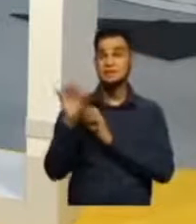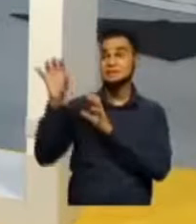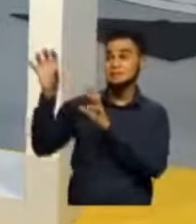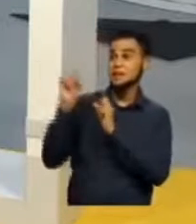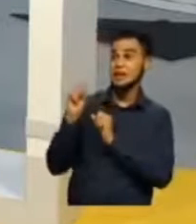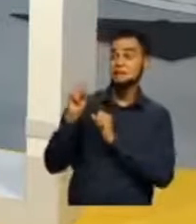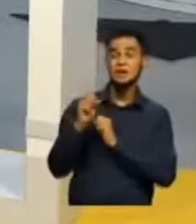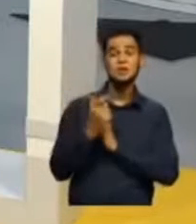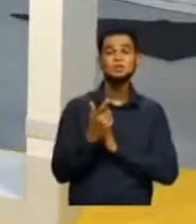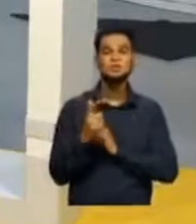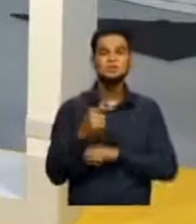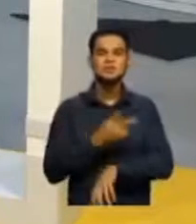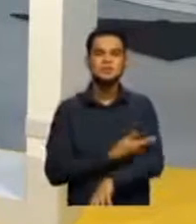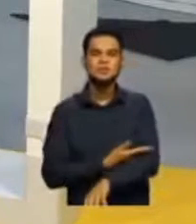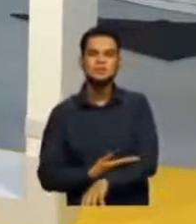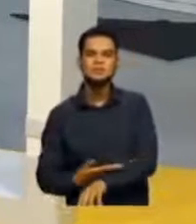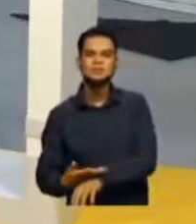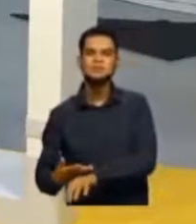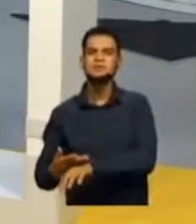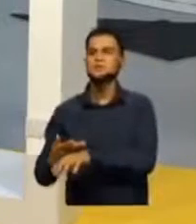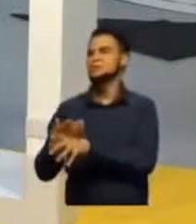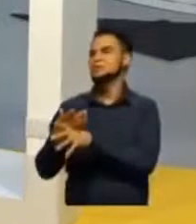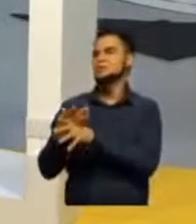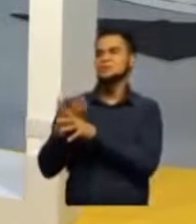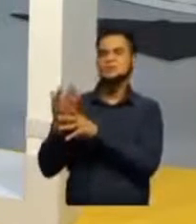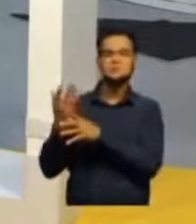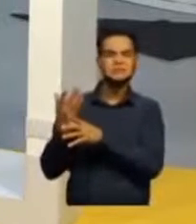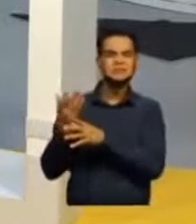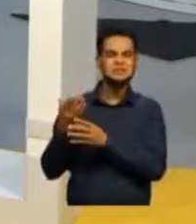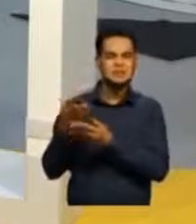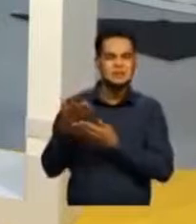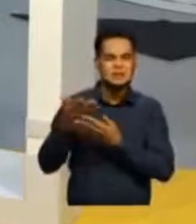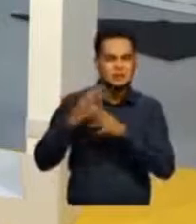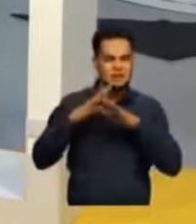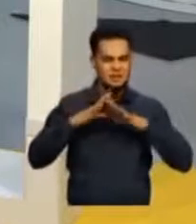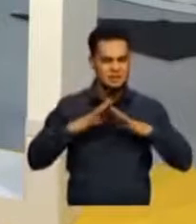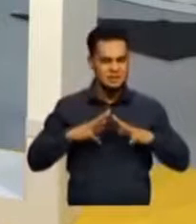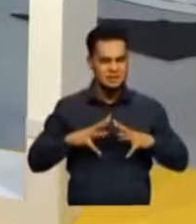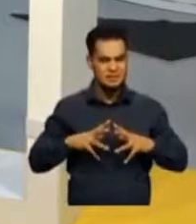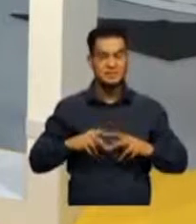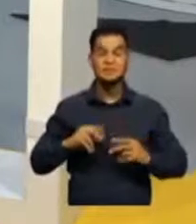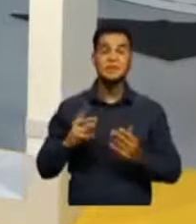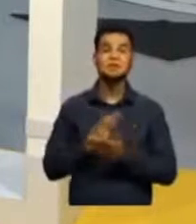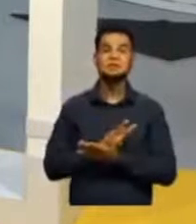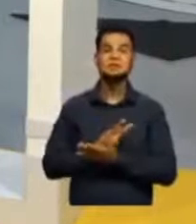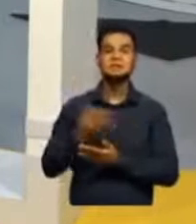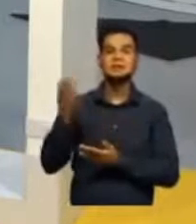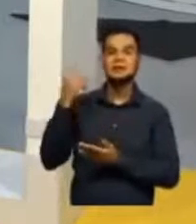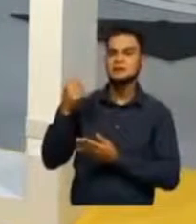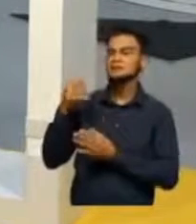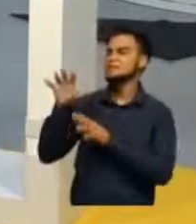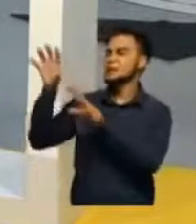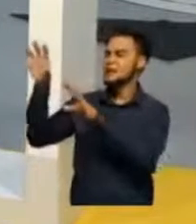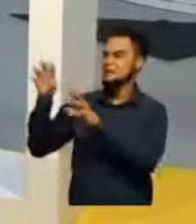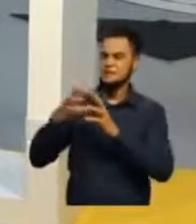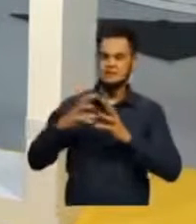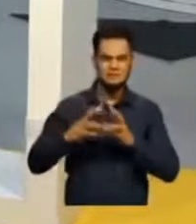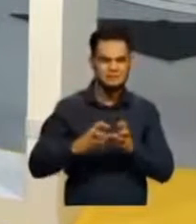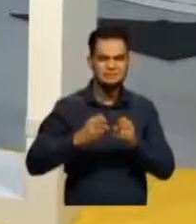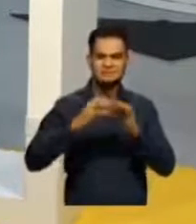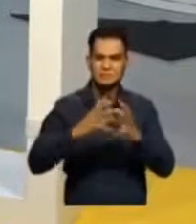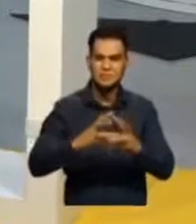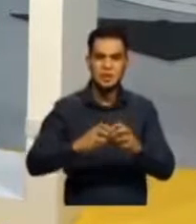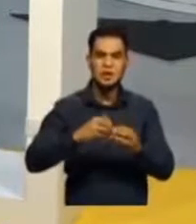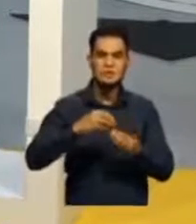assim. Ao processar então aquele açaí ou aquele caldo de cana, processava então o barbeiro no meio e aquilo ali